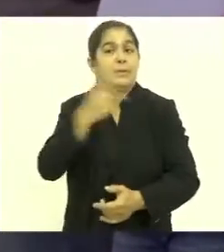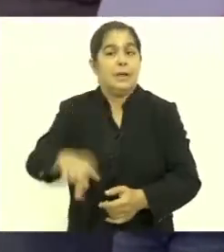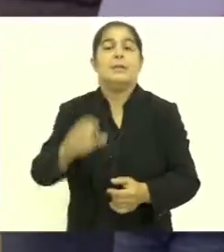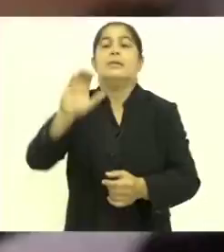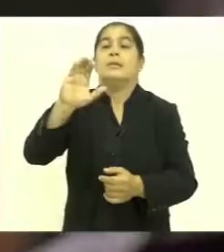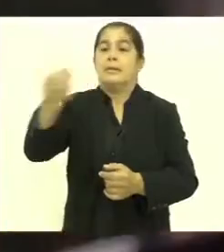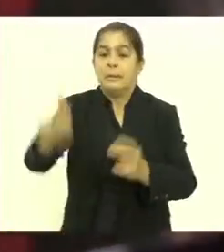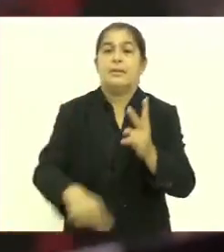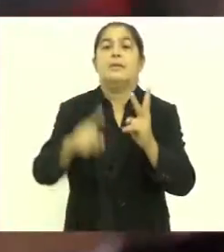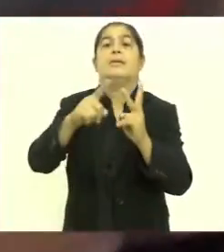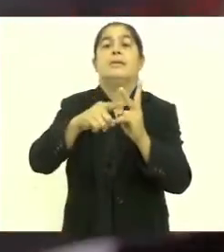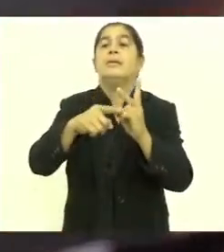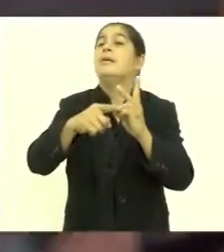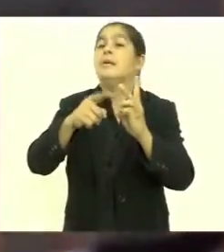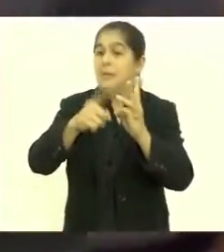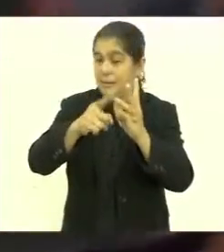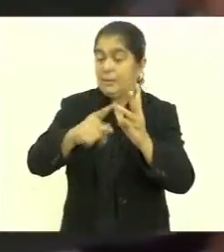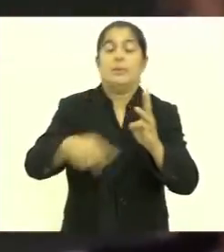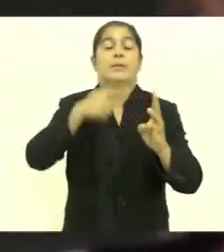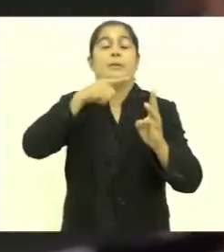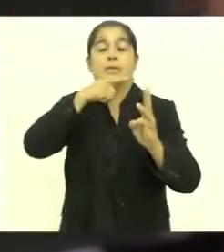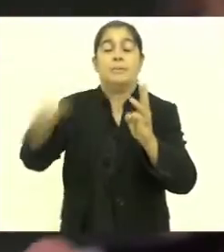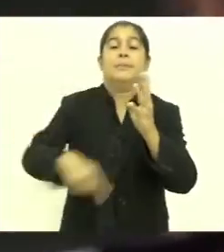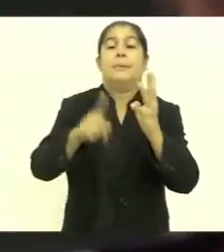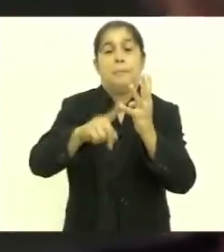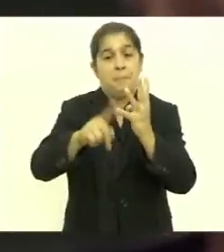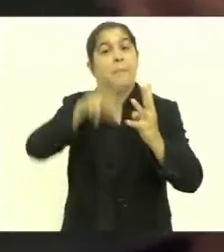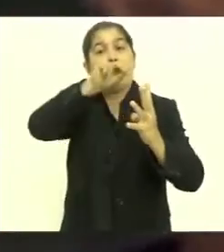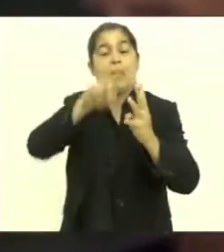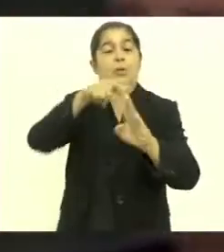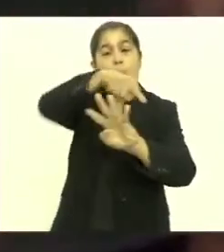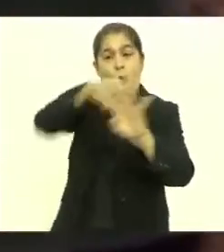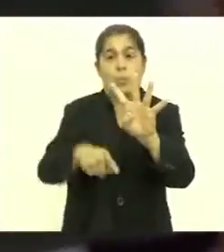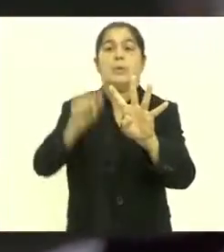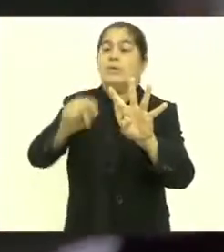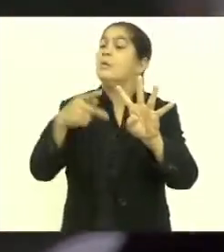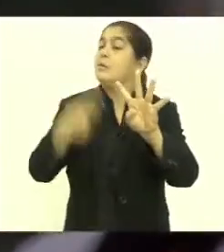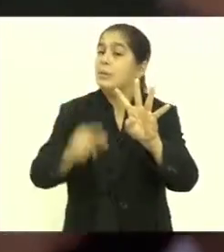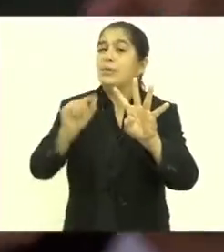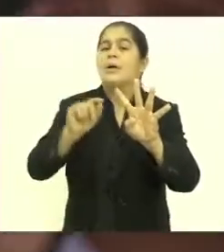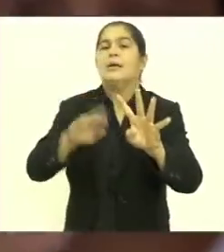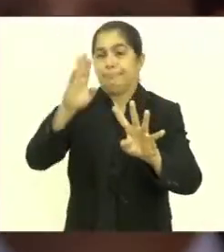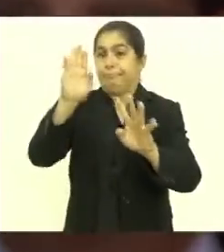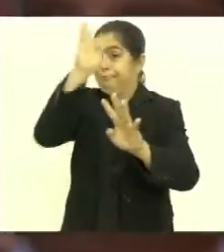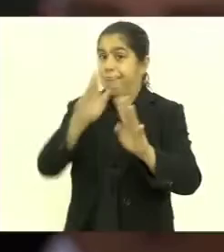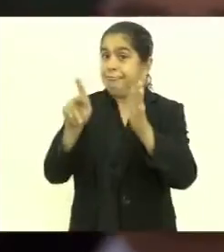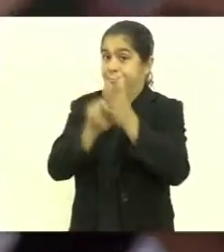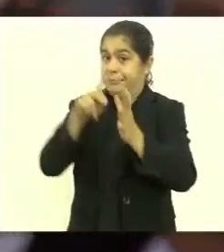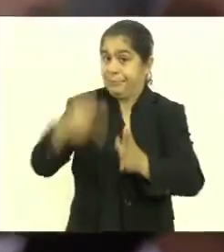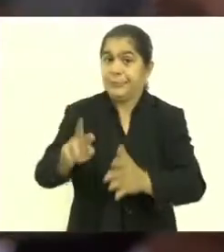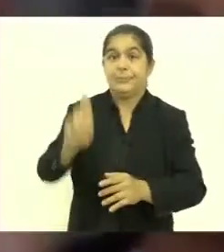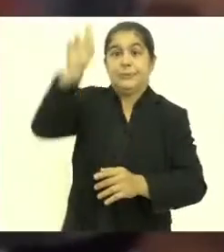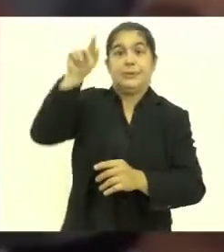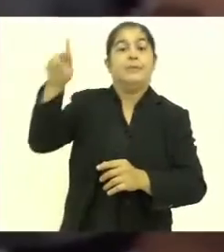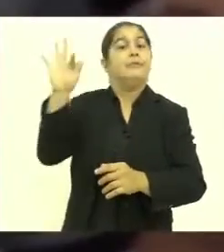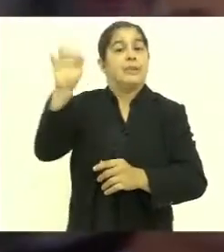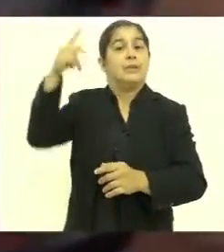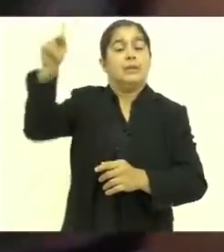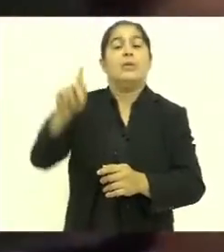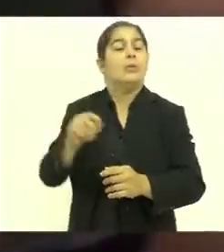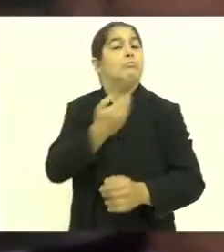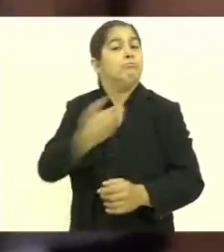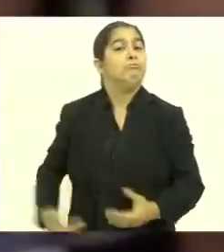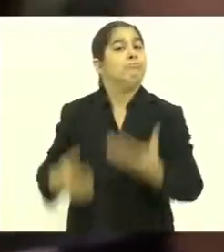aqui na FUNAD, mas em Campina Grande, em Guarabira e em Patos. E a Central de Libras, que é um programa do governo federal e que o governo do